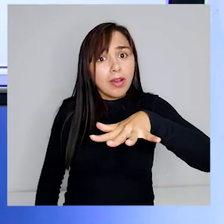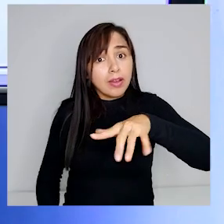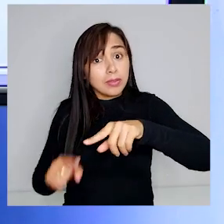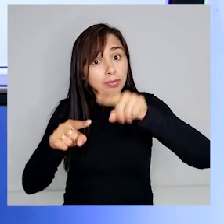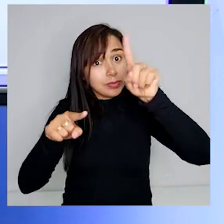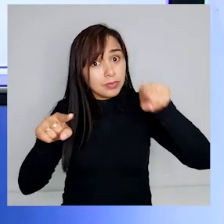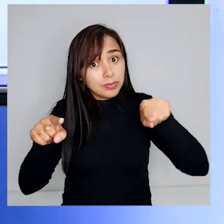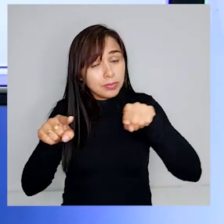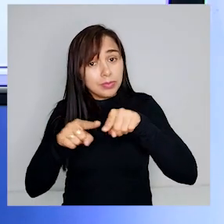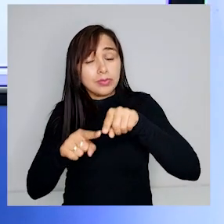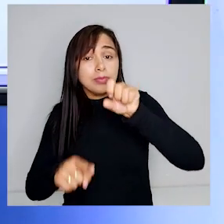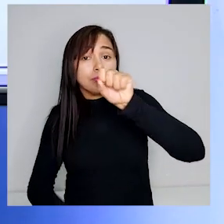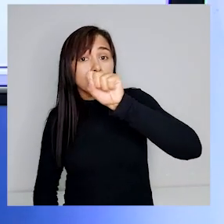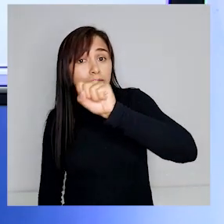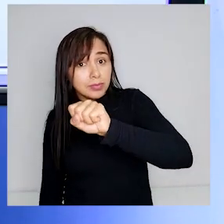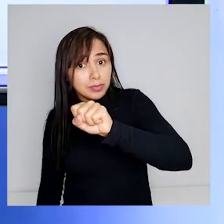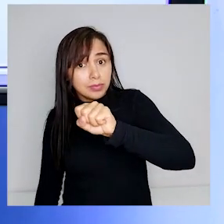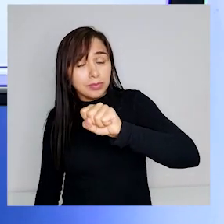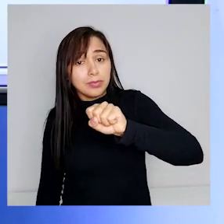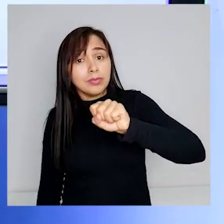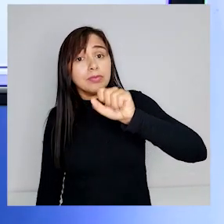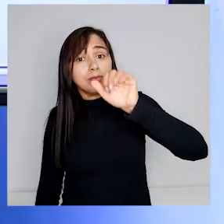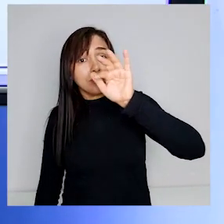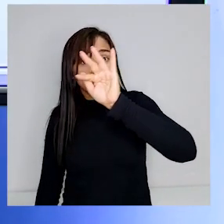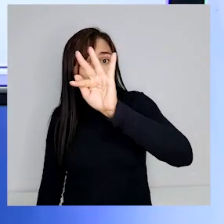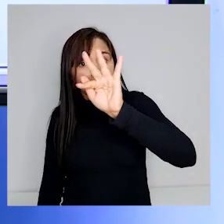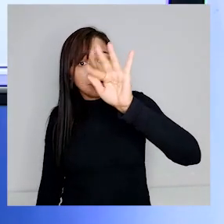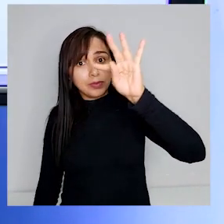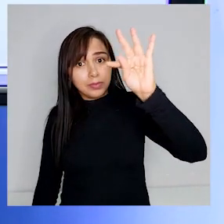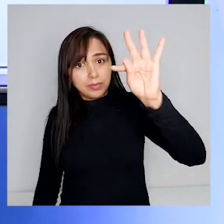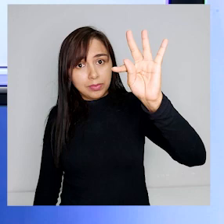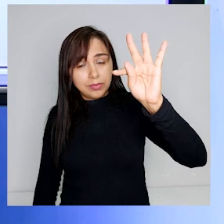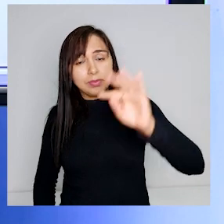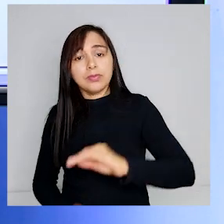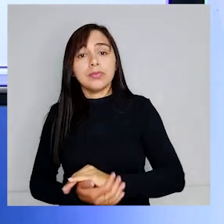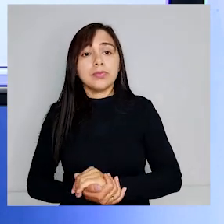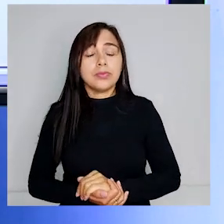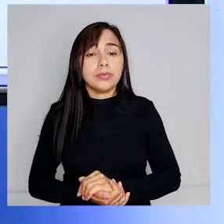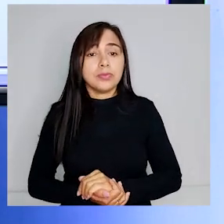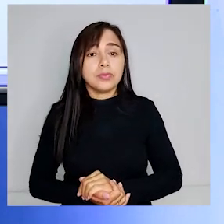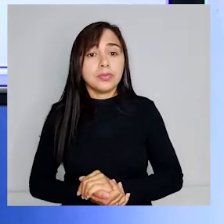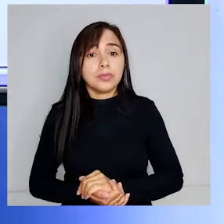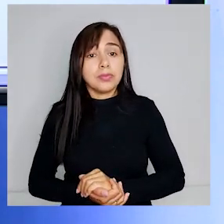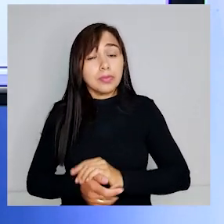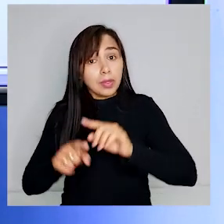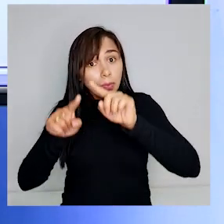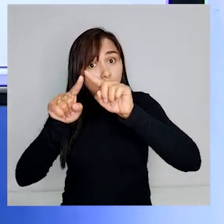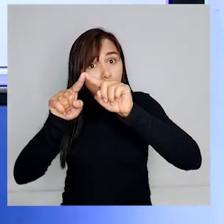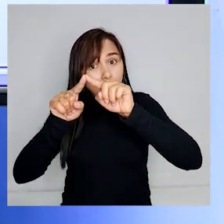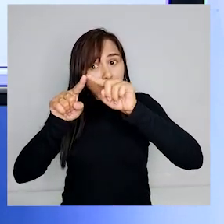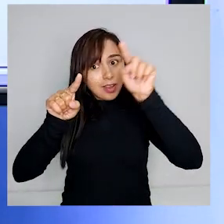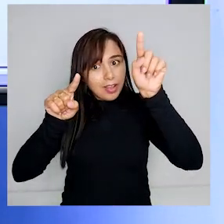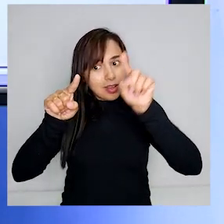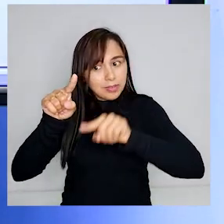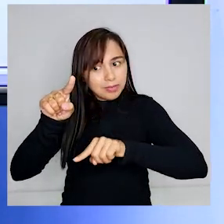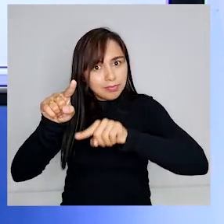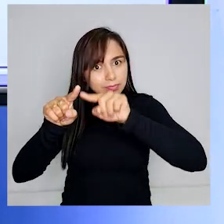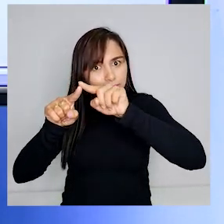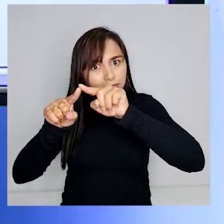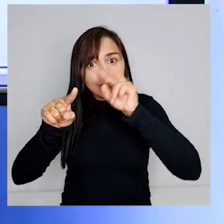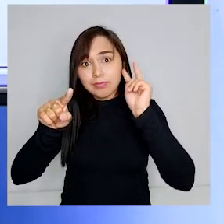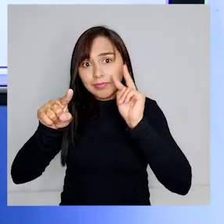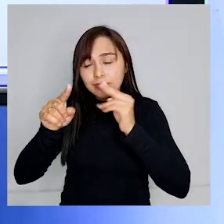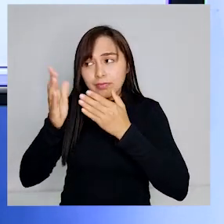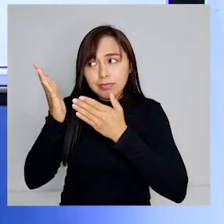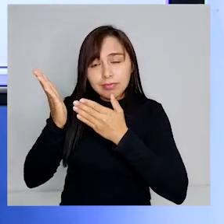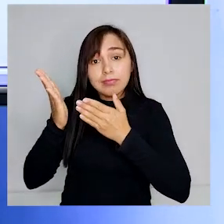FST? Olha só, então ele falou para a gente que esse triângulo cinza tem uma área de 1 centímetro quadrado